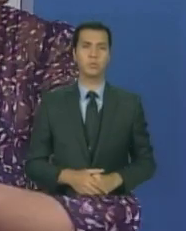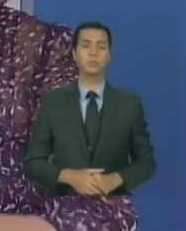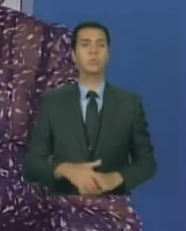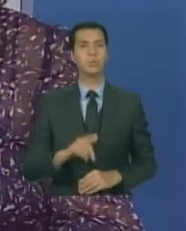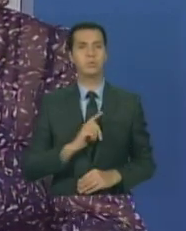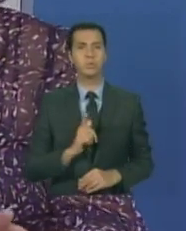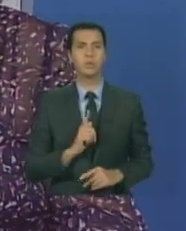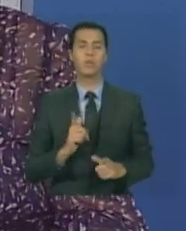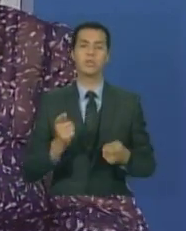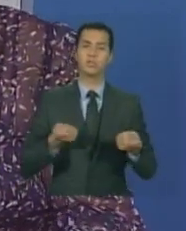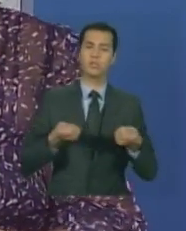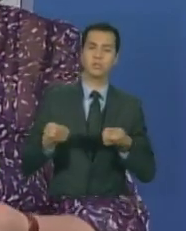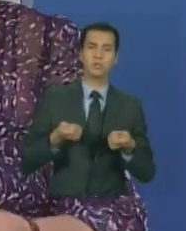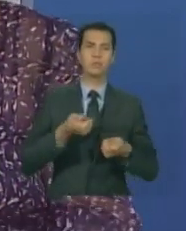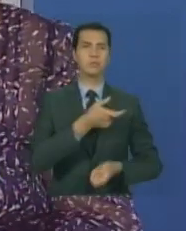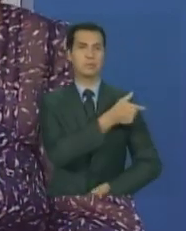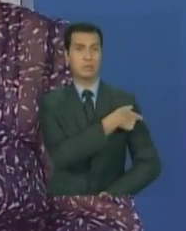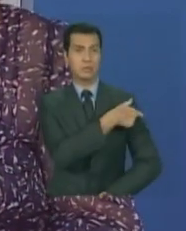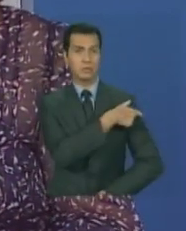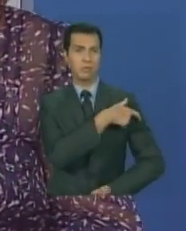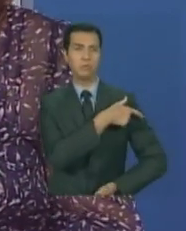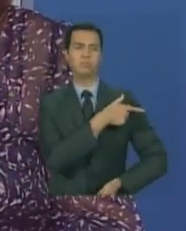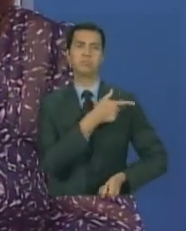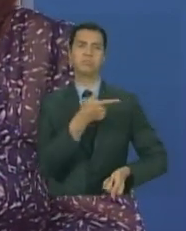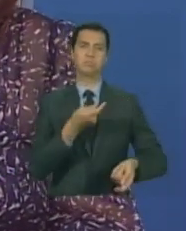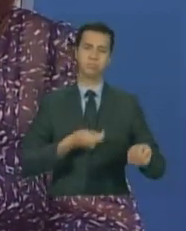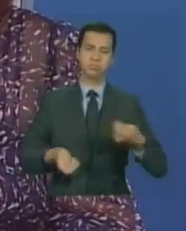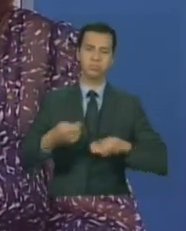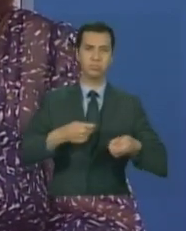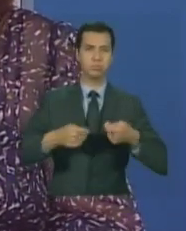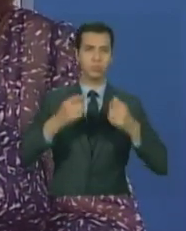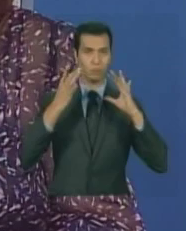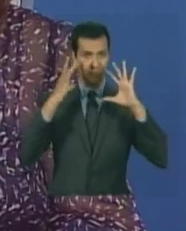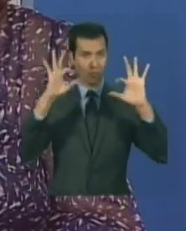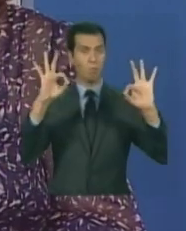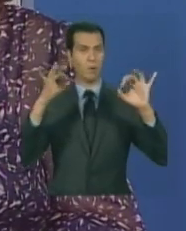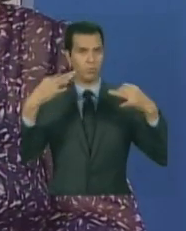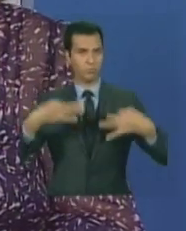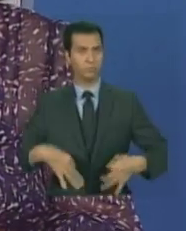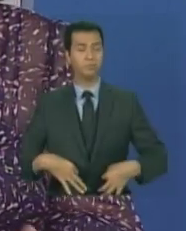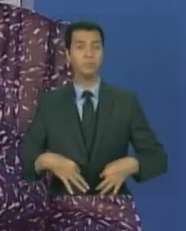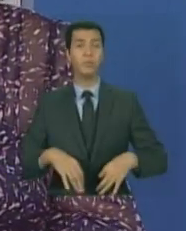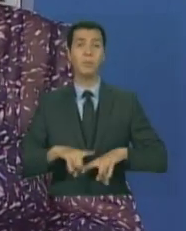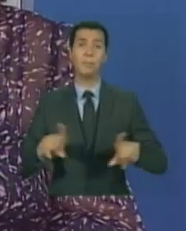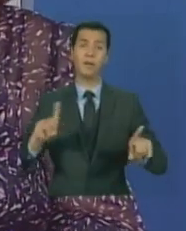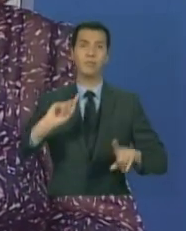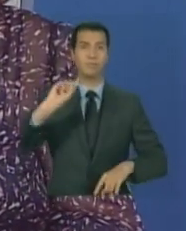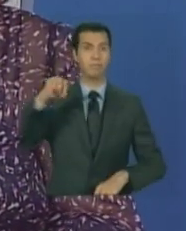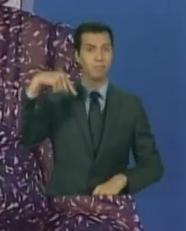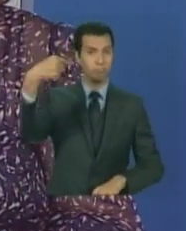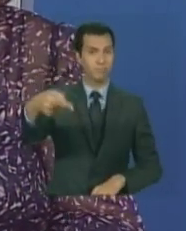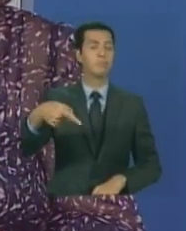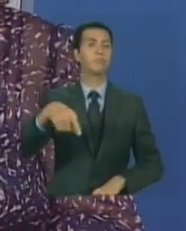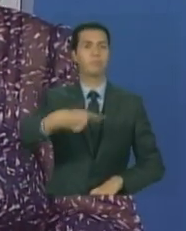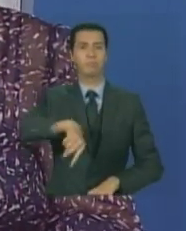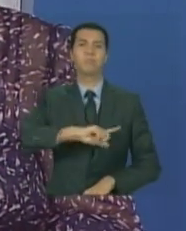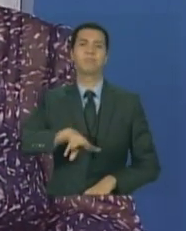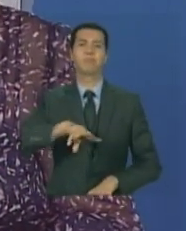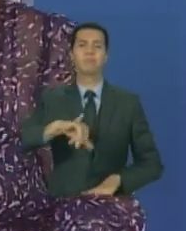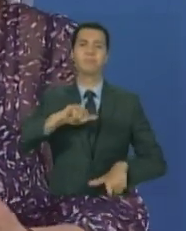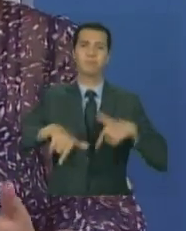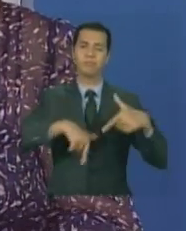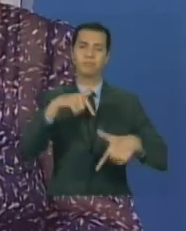gestão, mais formal, né? Mas, na sequência, nós vamos estar trabalhando, sim, toda uma possibilidade, né,